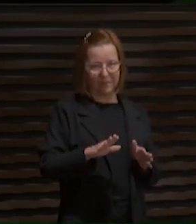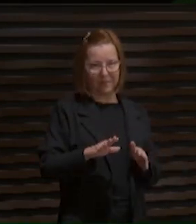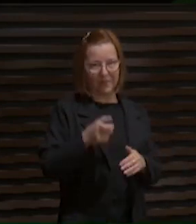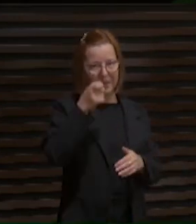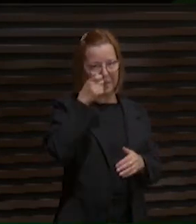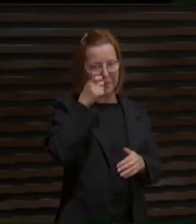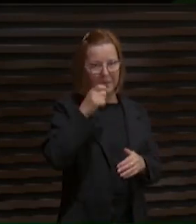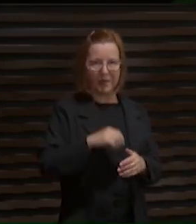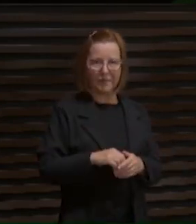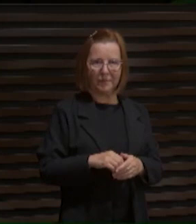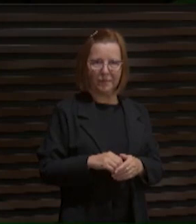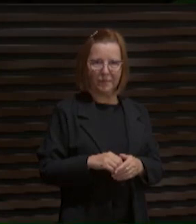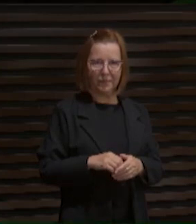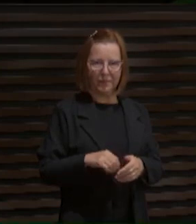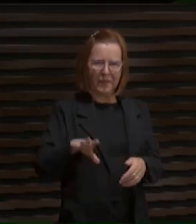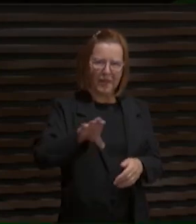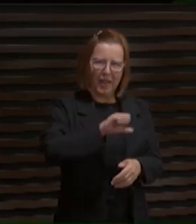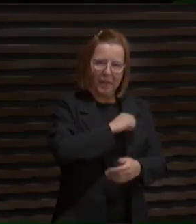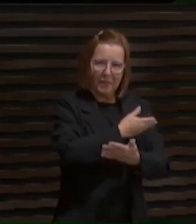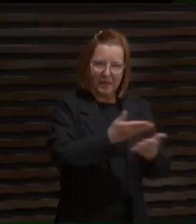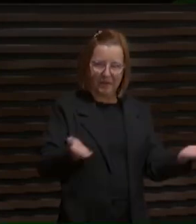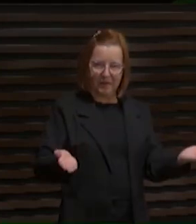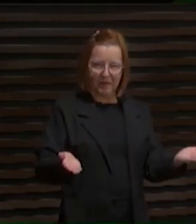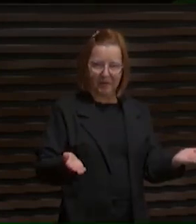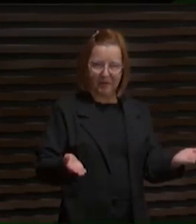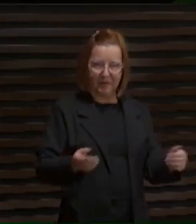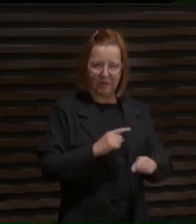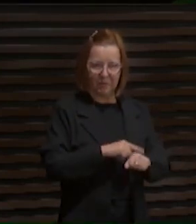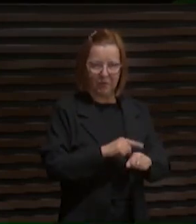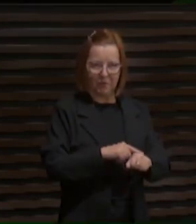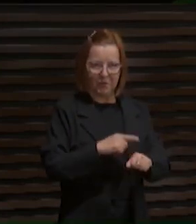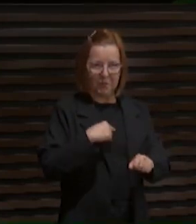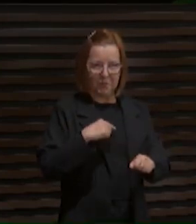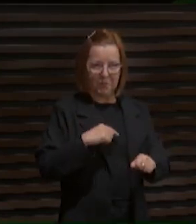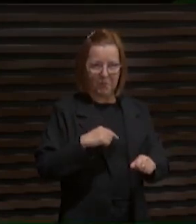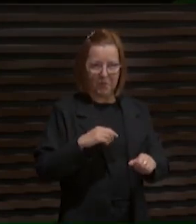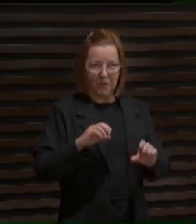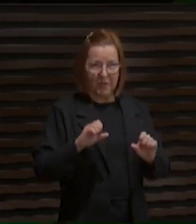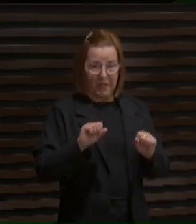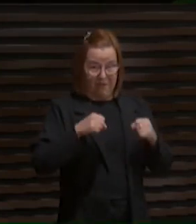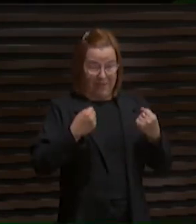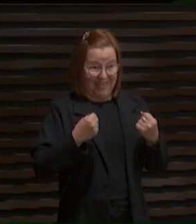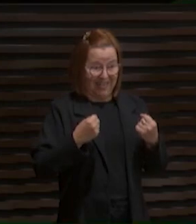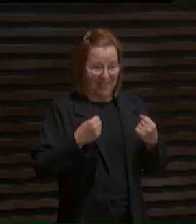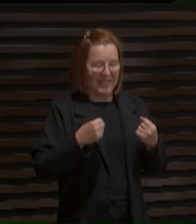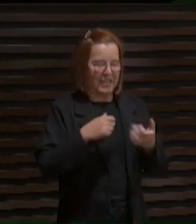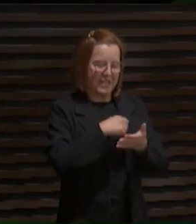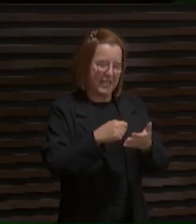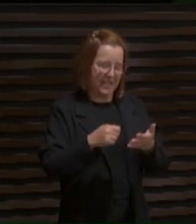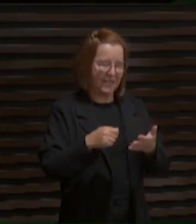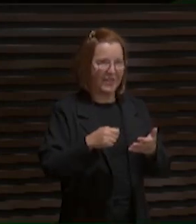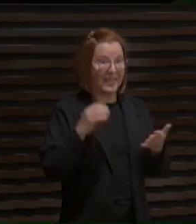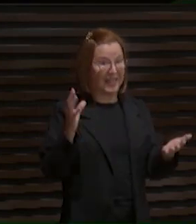isso. Amados, quando eu me empenhava para escrever-lhes a respeito da salvação que temos em